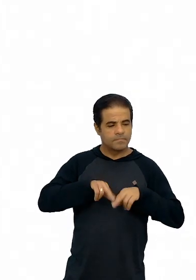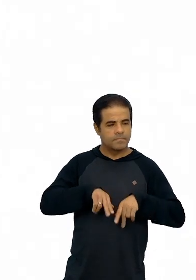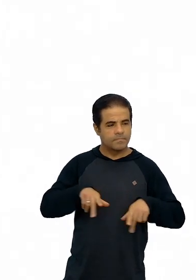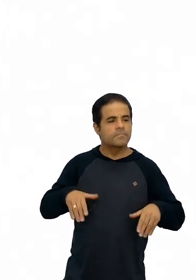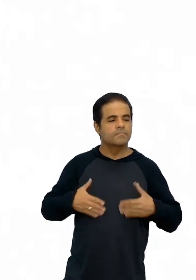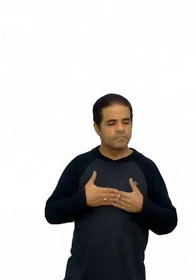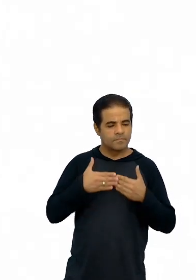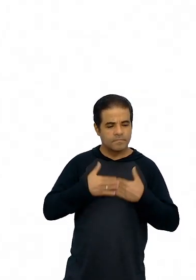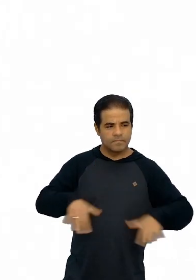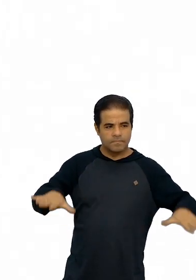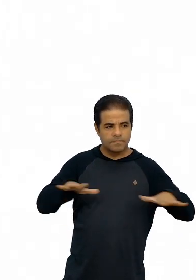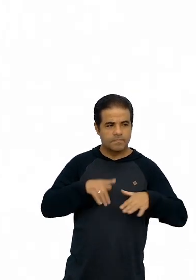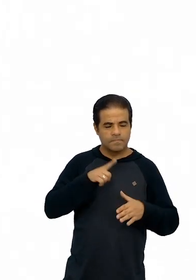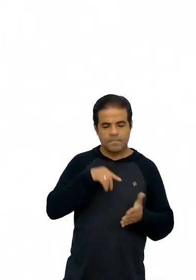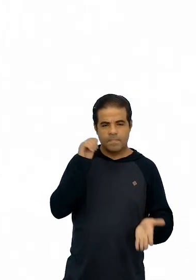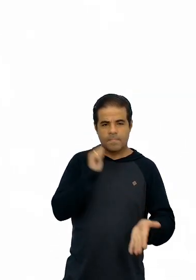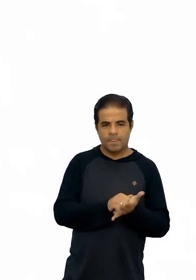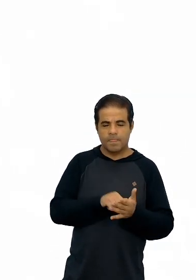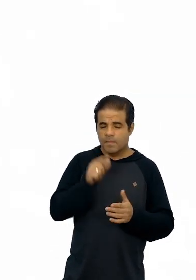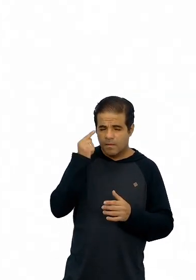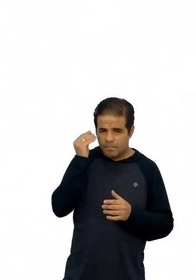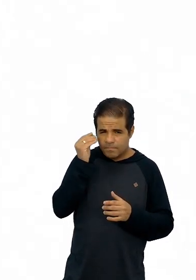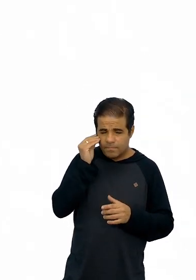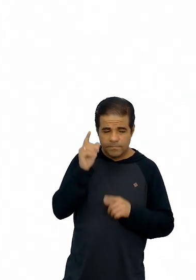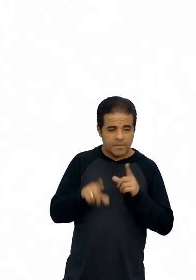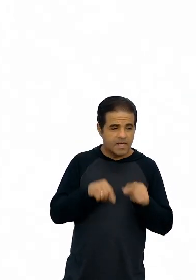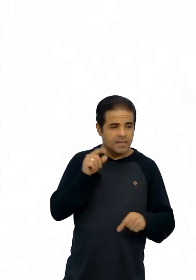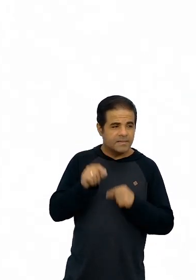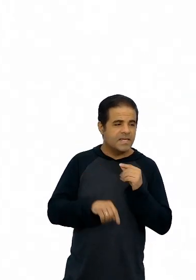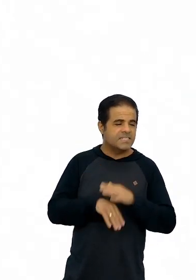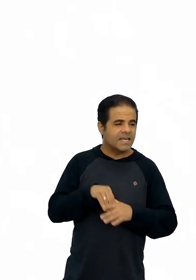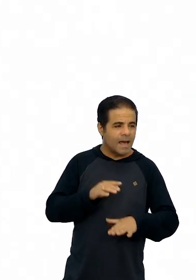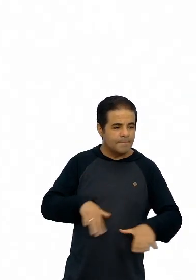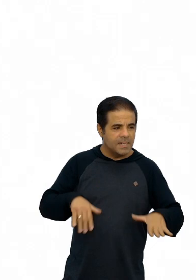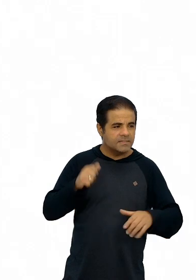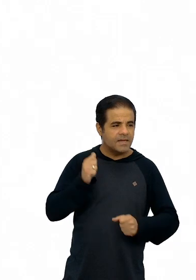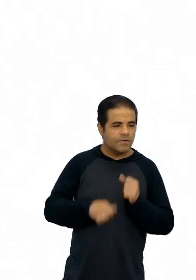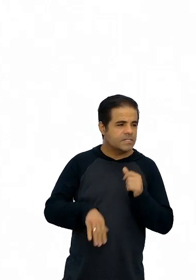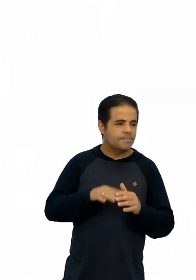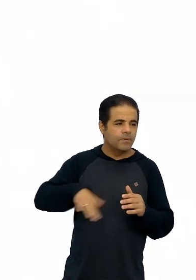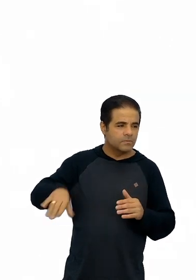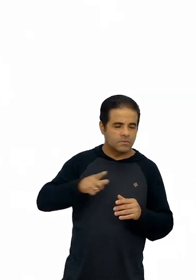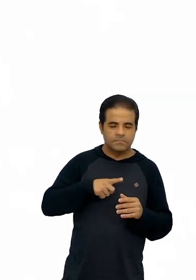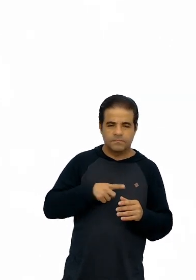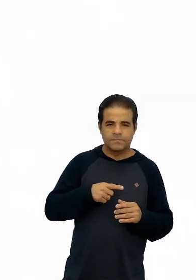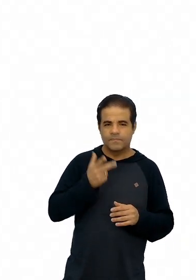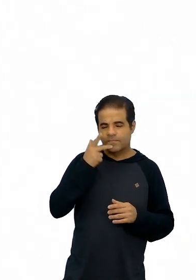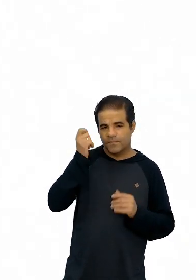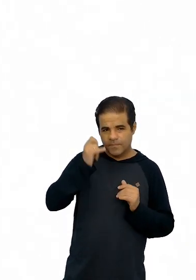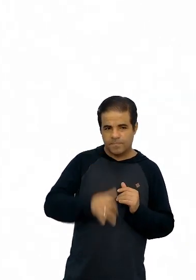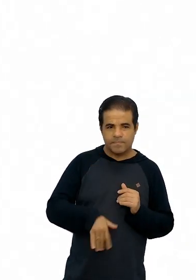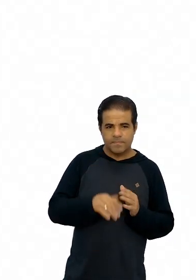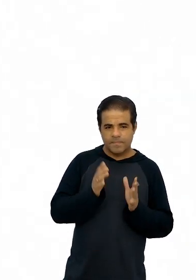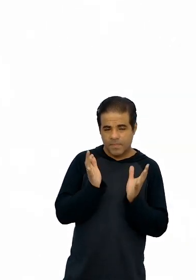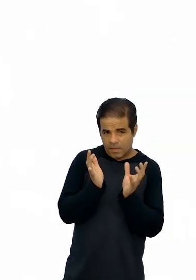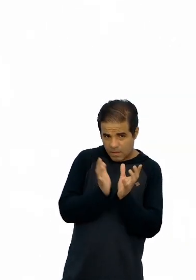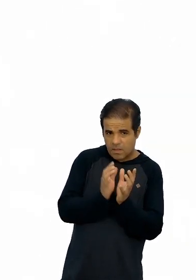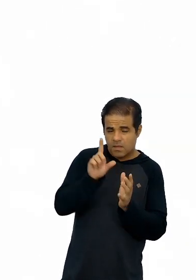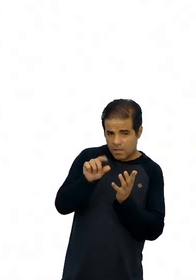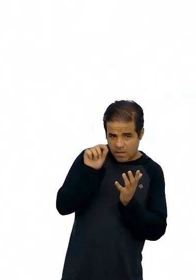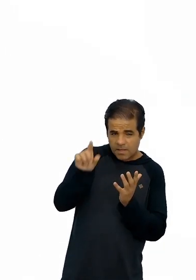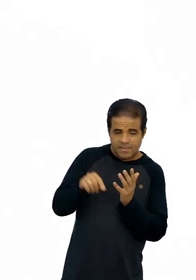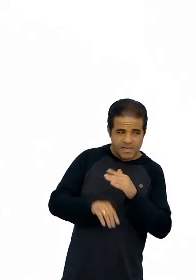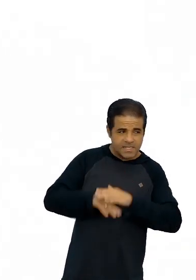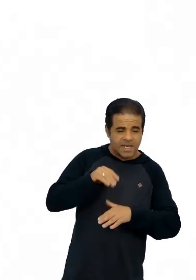atividades, a gente tenta escolher algumas que exigiriam um pouco mais, né, aquela do relógio escolhida